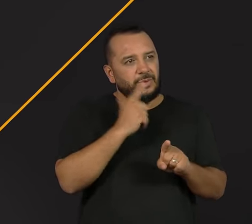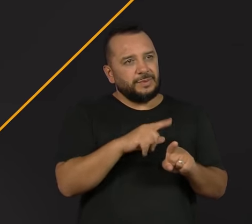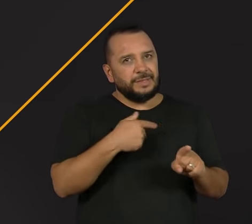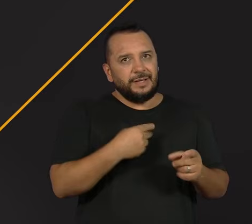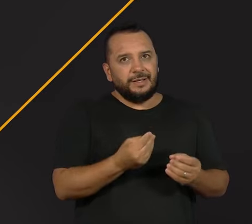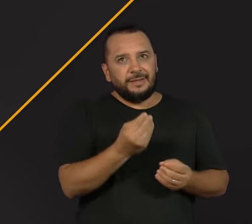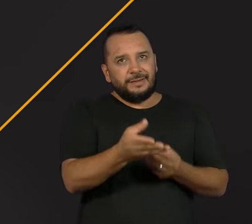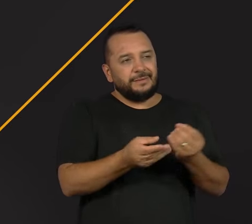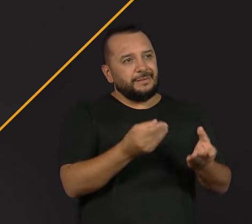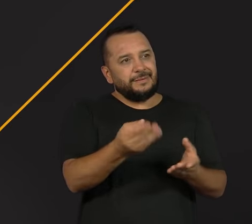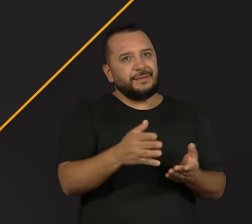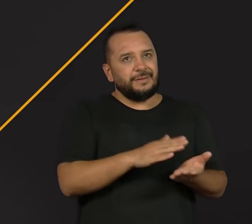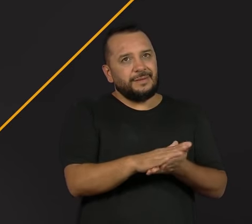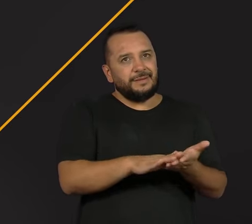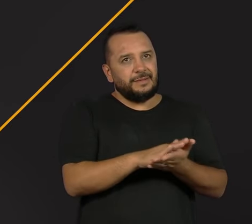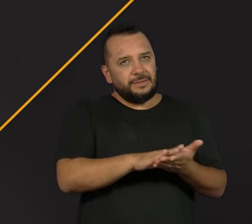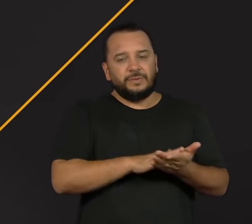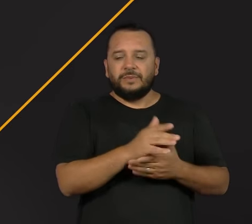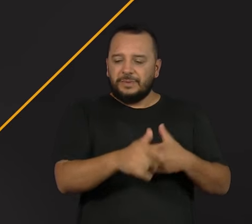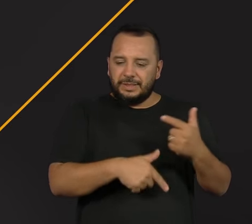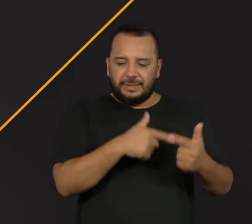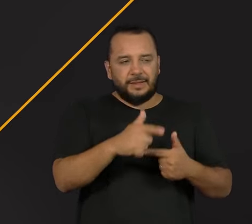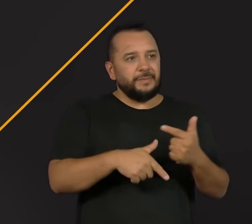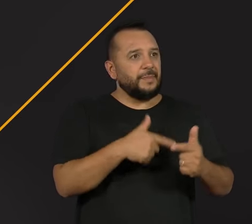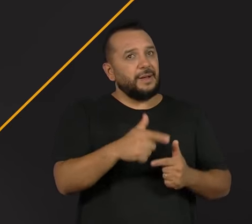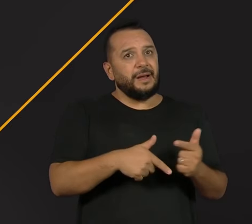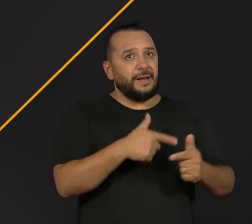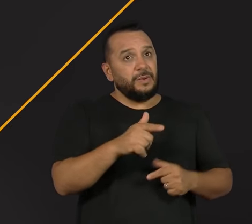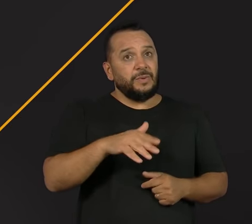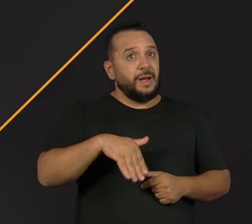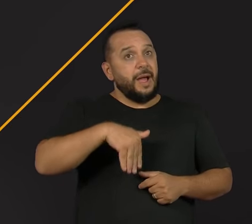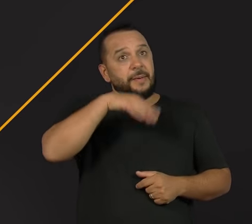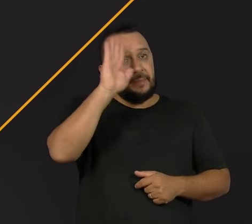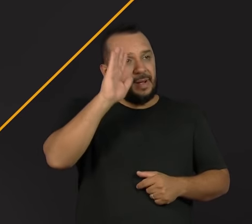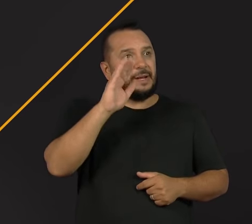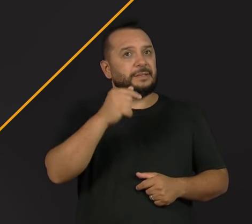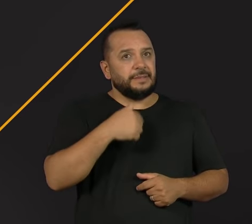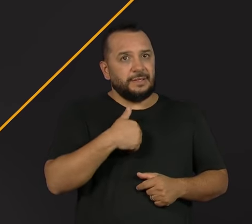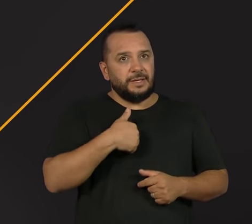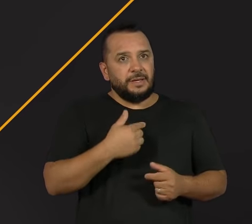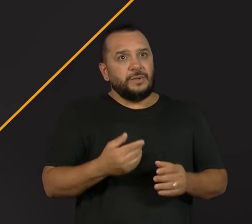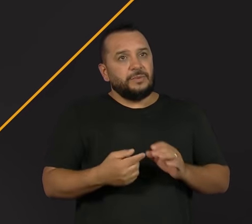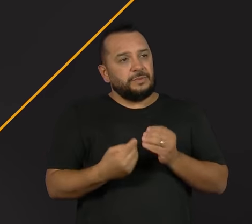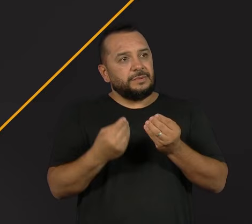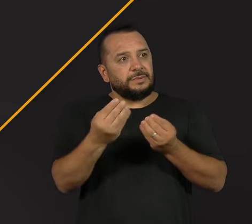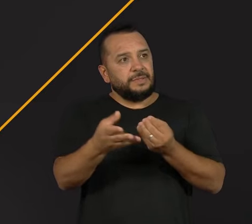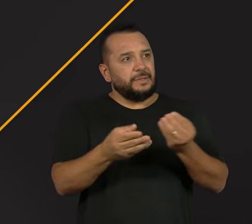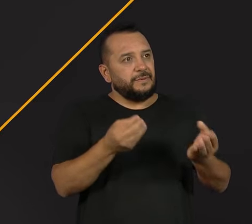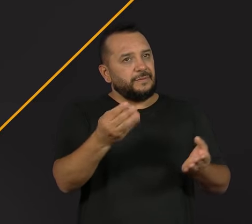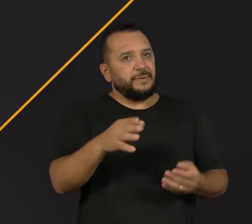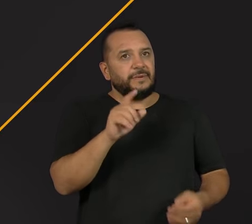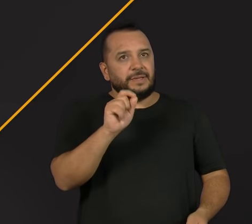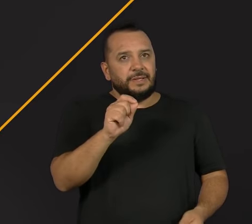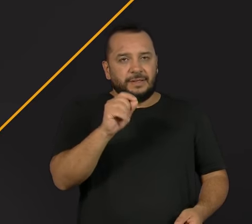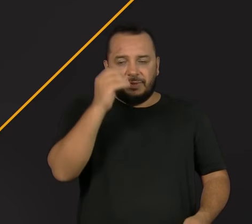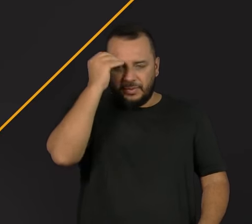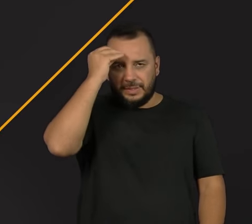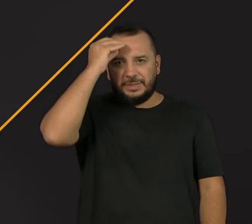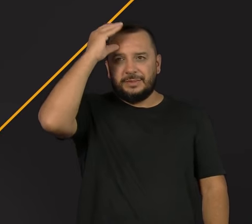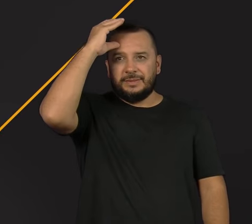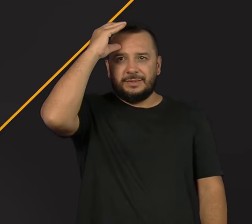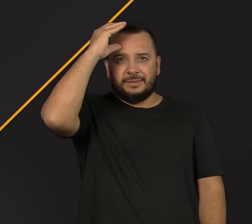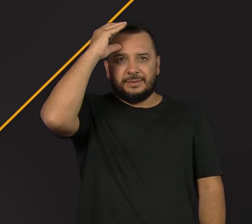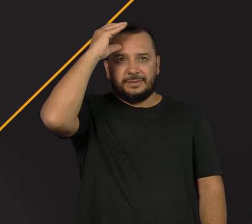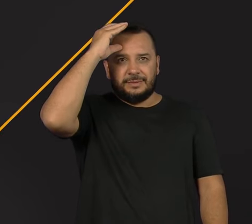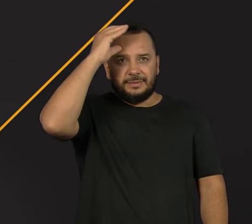oferecer? Então, o trabalho extracurricular, que é o que eu oferecia, era levar conhecimentos